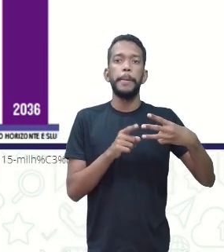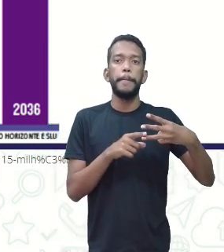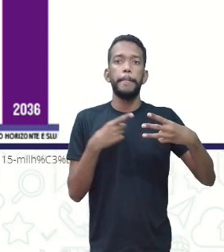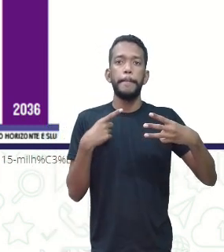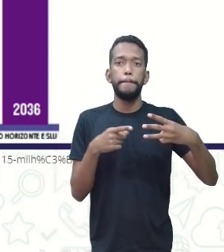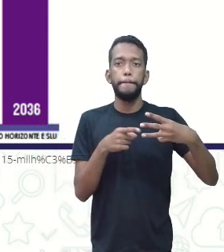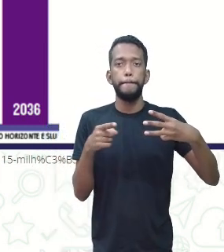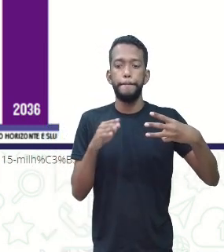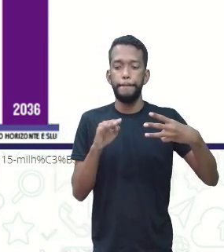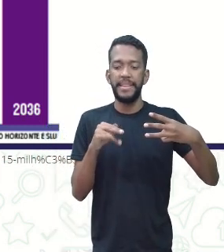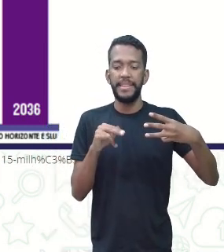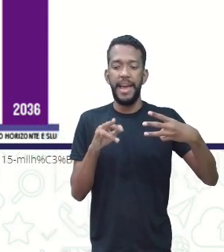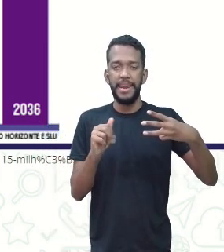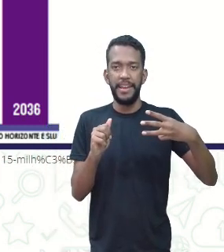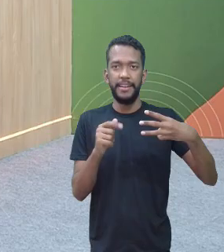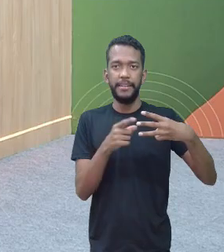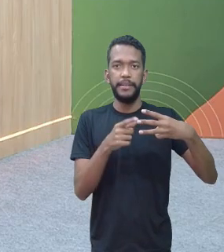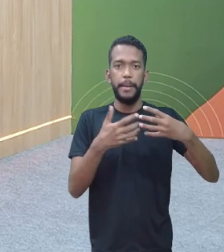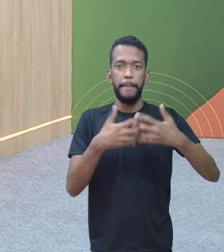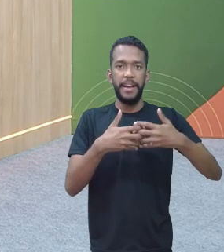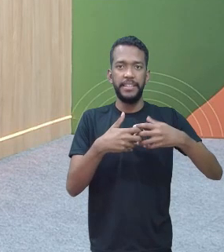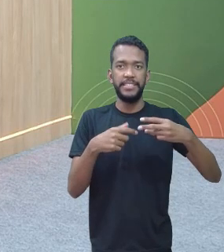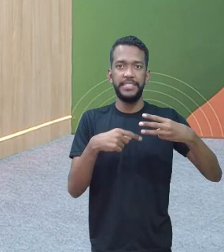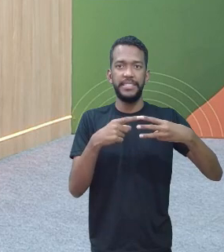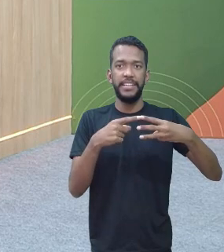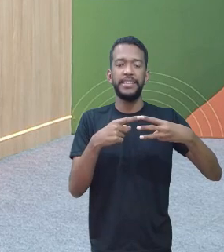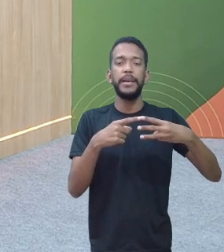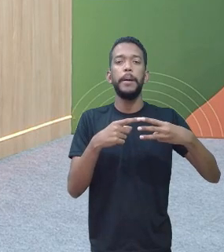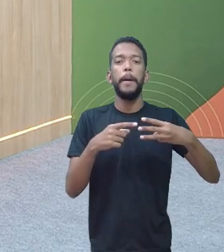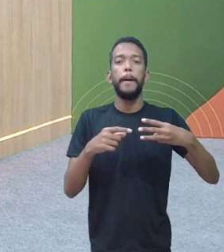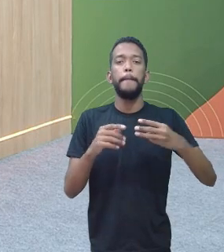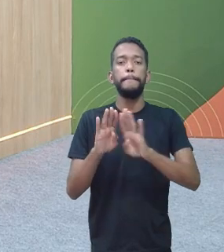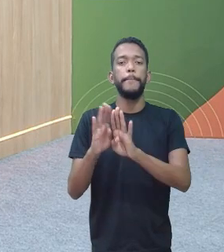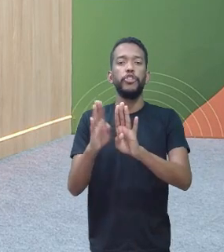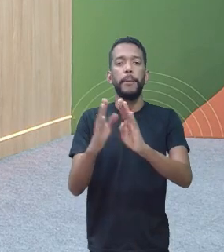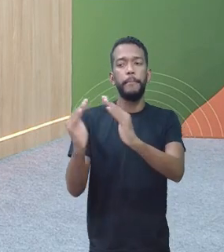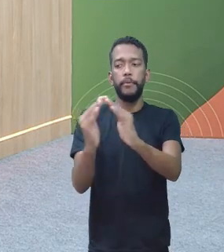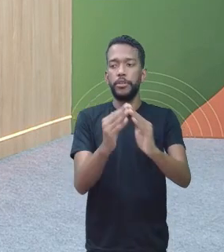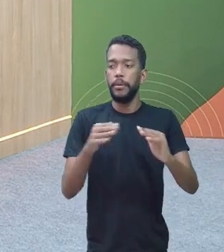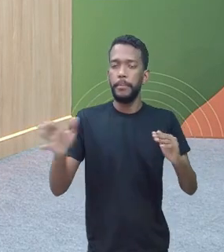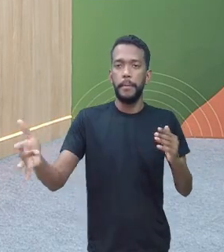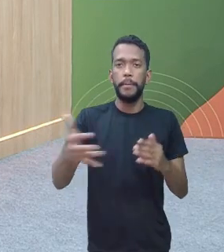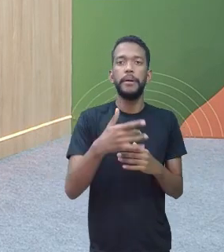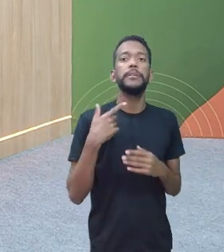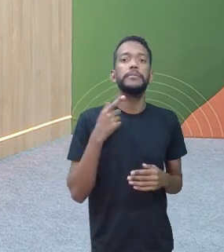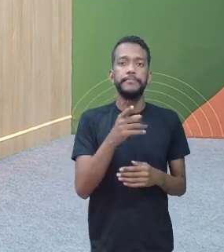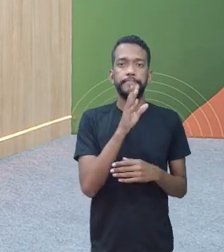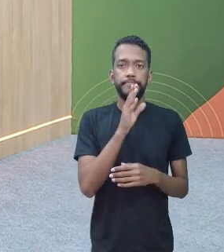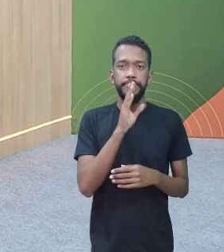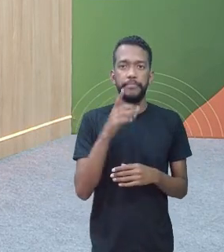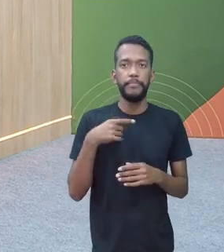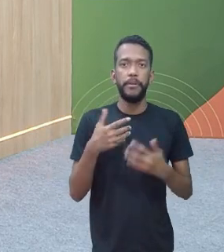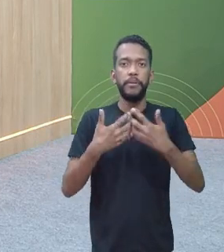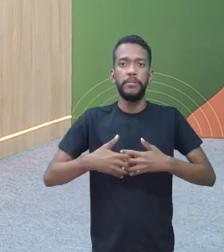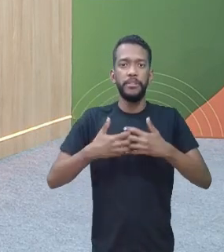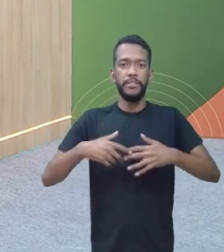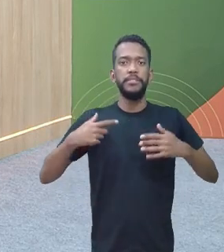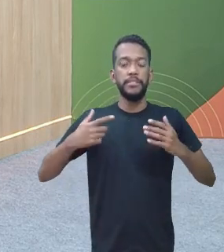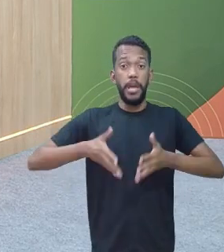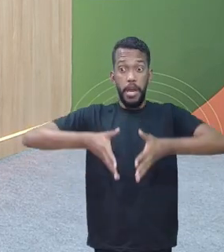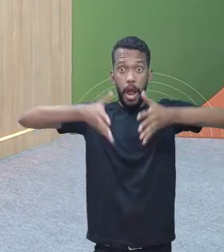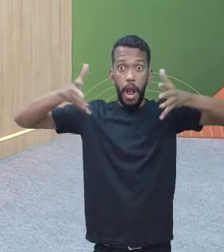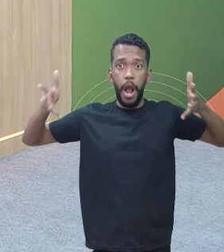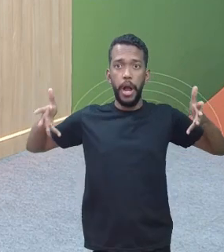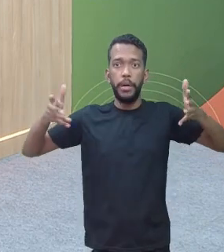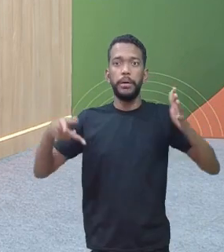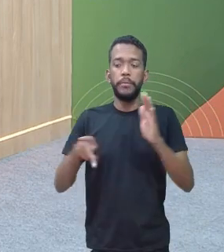a ponto binário. Então, essa parte de mecanização é aquela coleta que a gente tem o caminhão pegando aquela caçamba grandona de